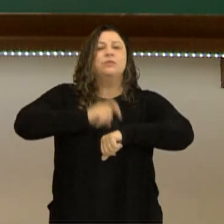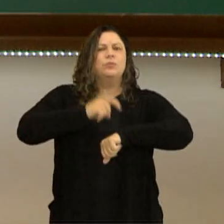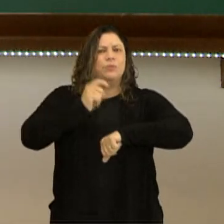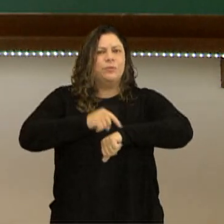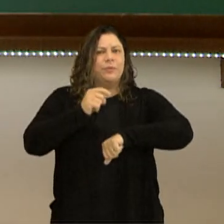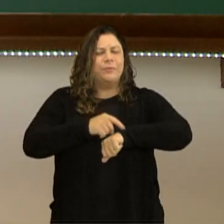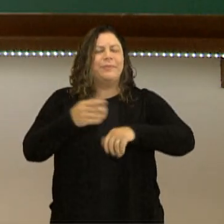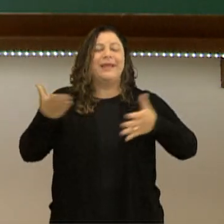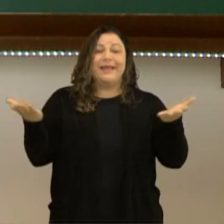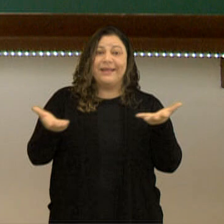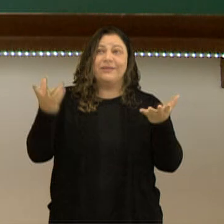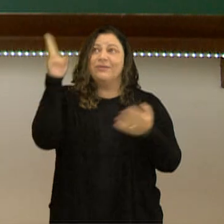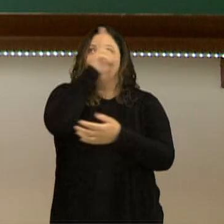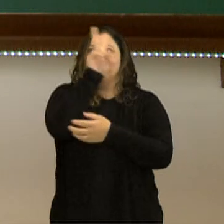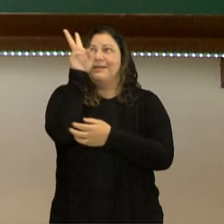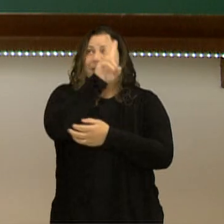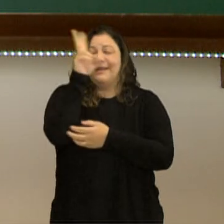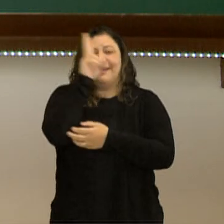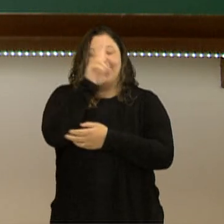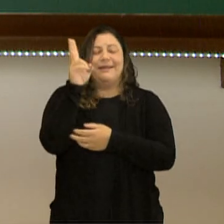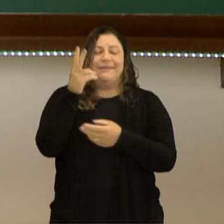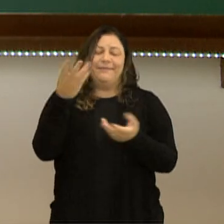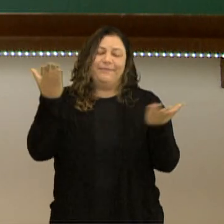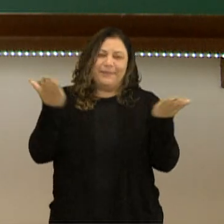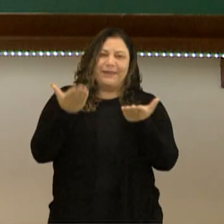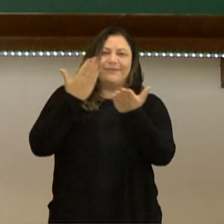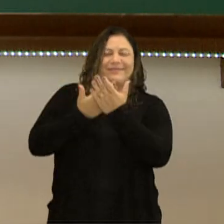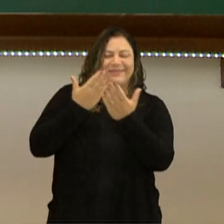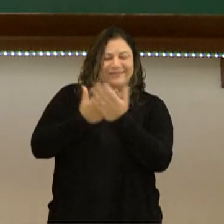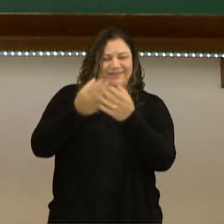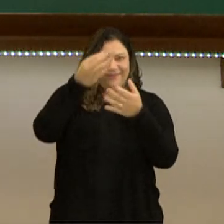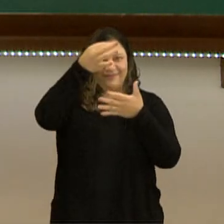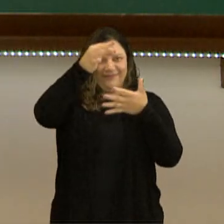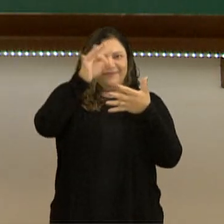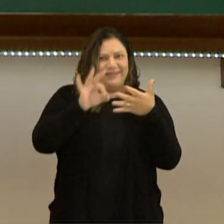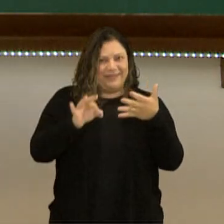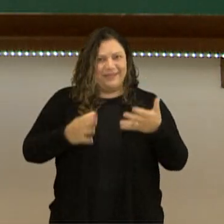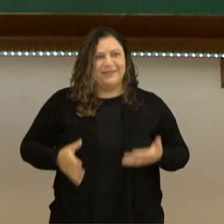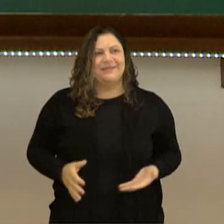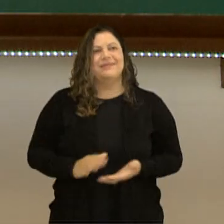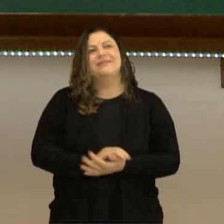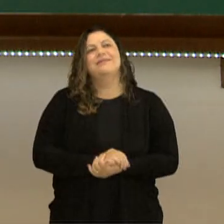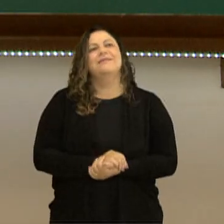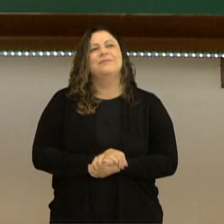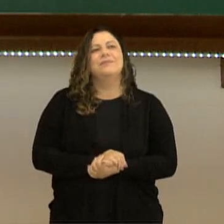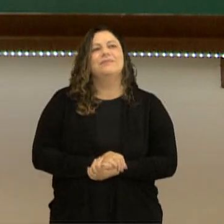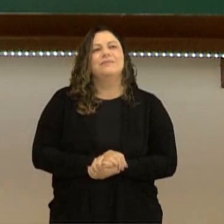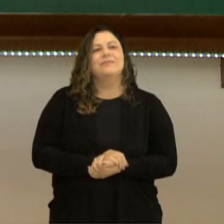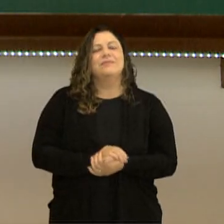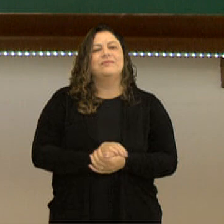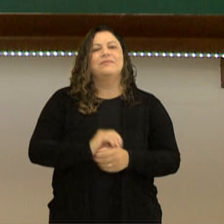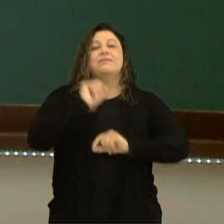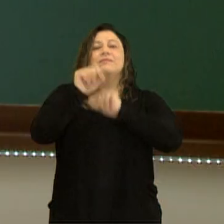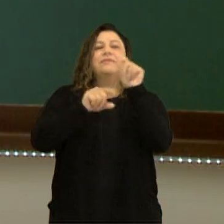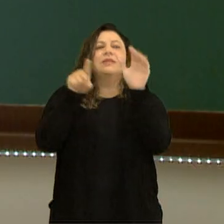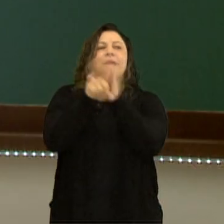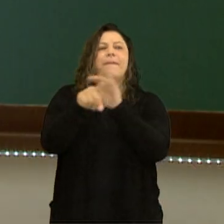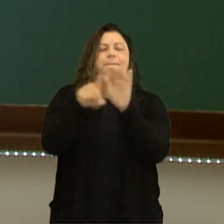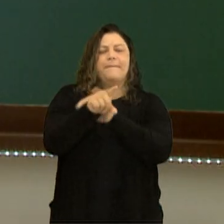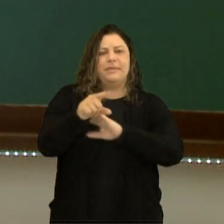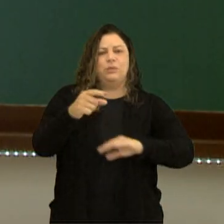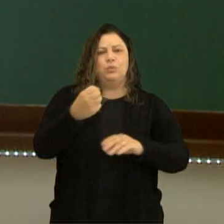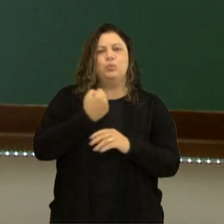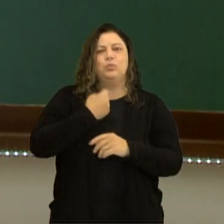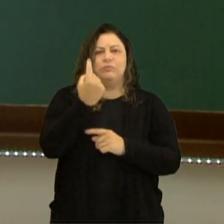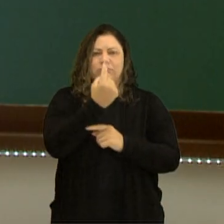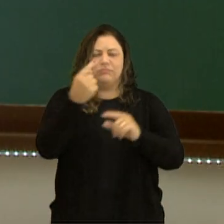gente vai dar uma relembrada no que a gente viu e vai ver se está tudo certinho. Então, let's go! Vamos lá! Where can you save your